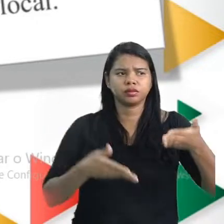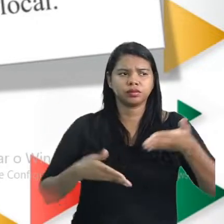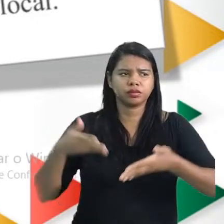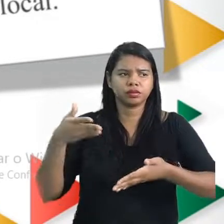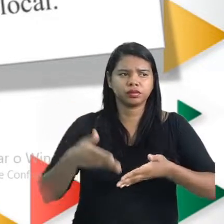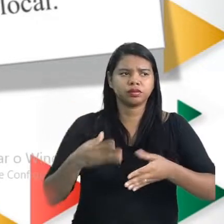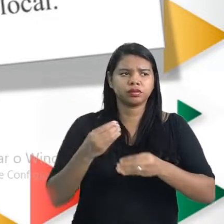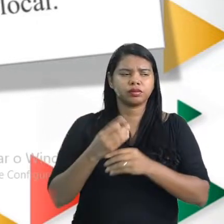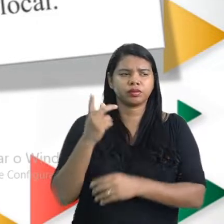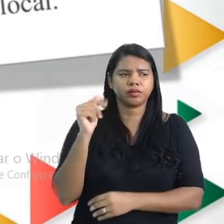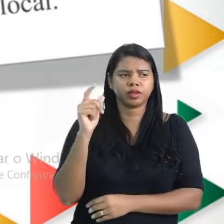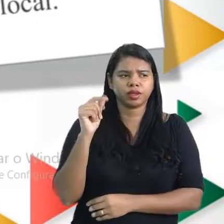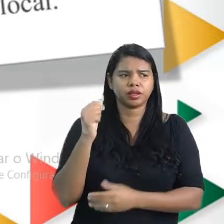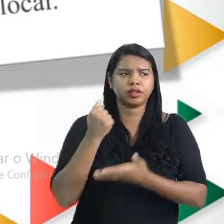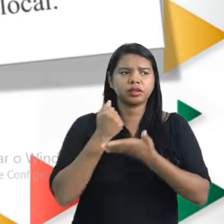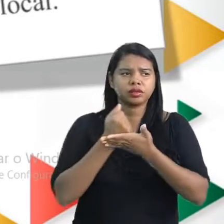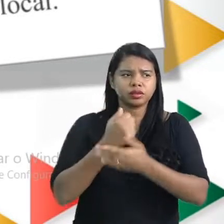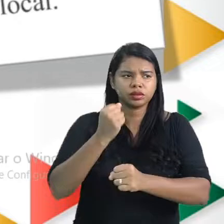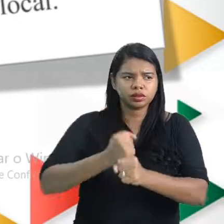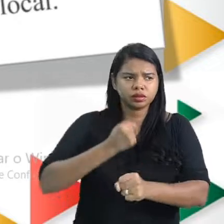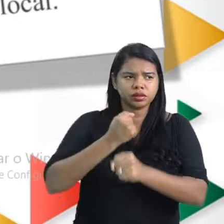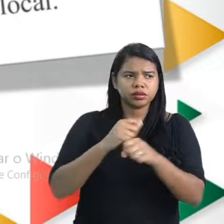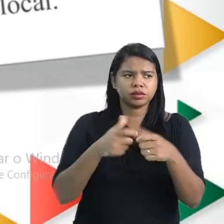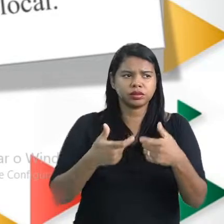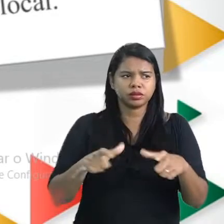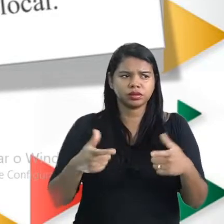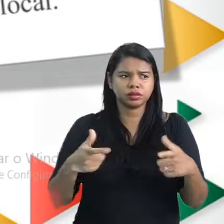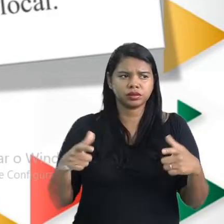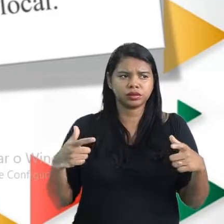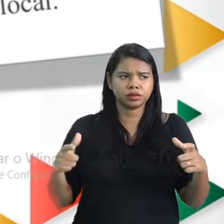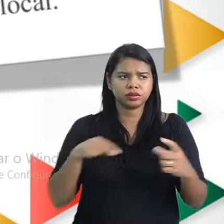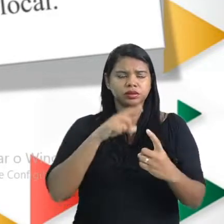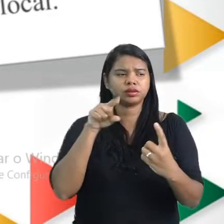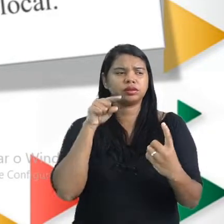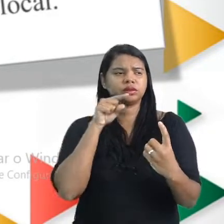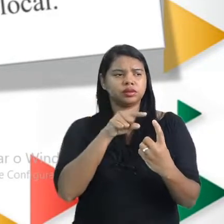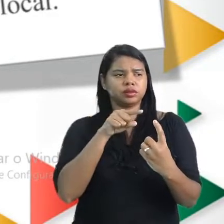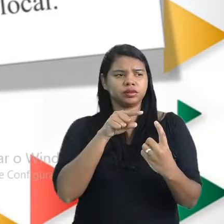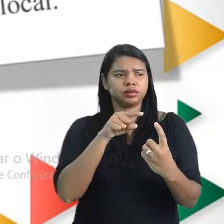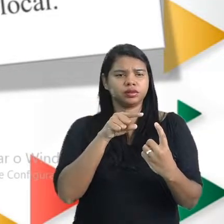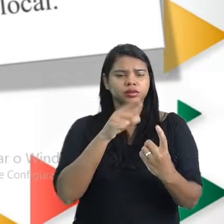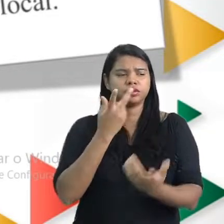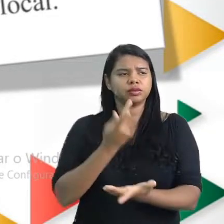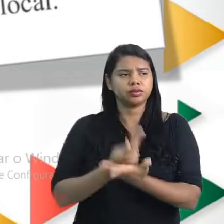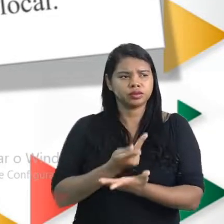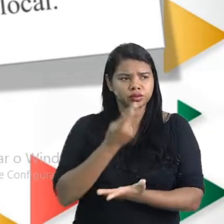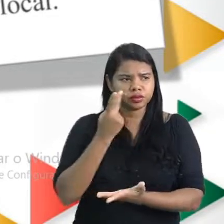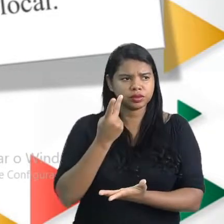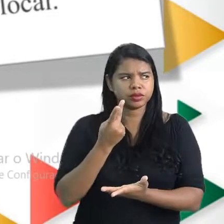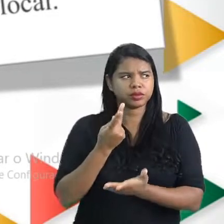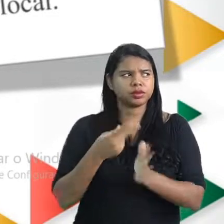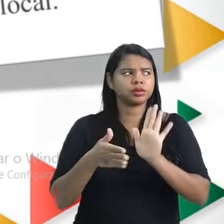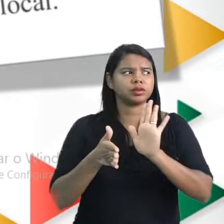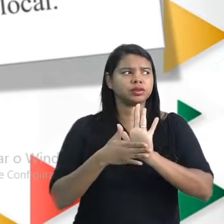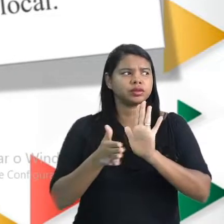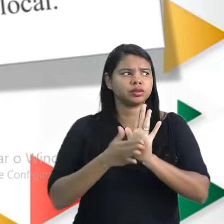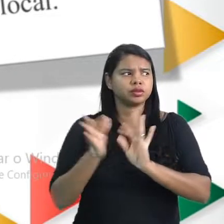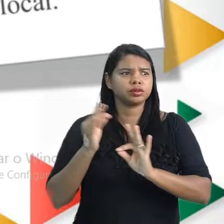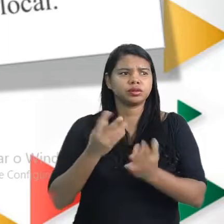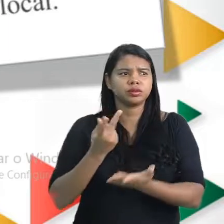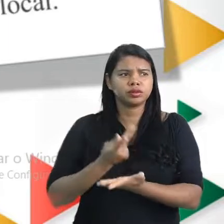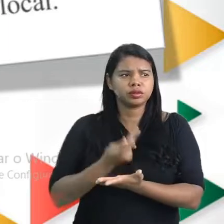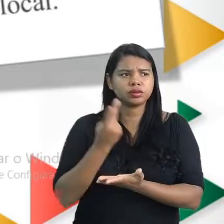participam financeiramente para que a convenção atinja seus objetivos, realize seus propósitos e cumpra